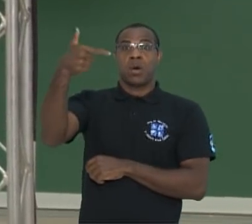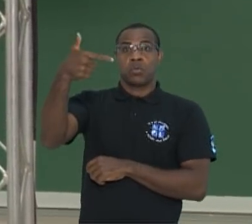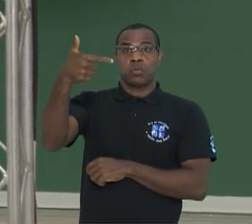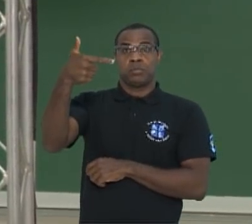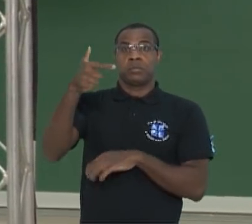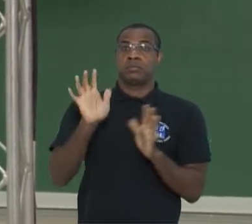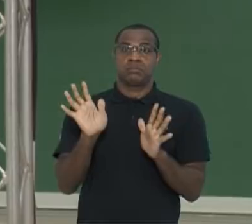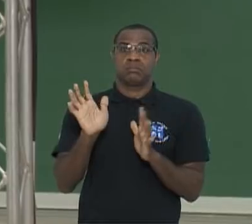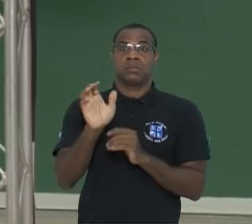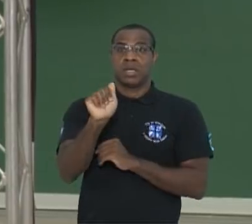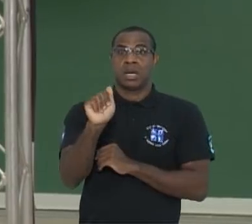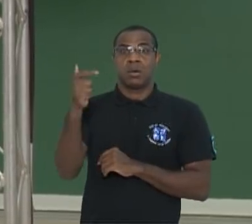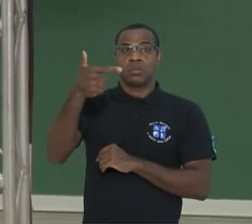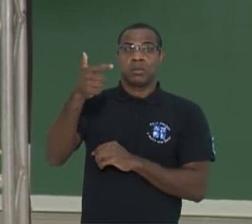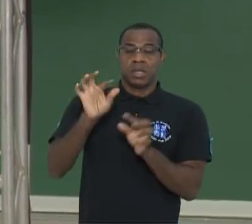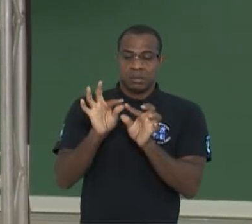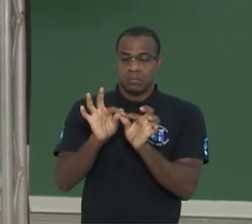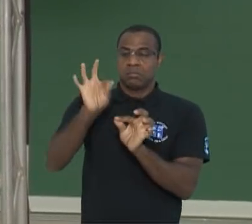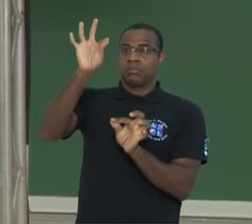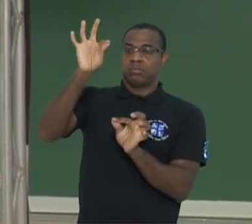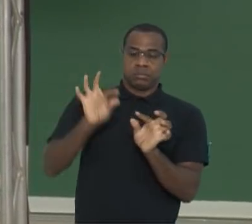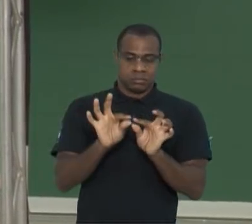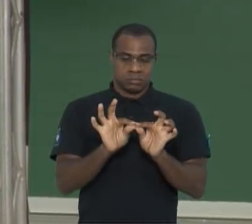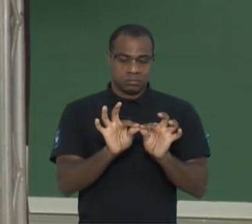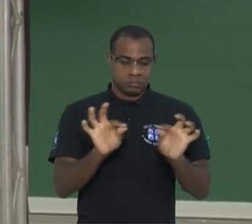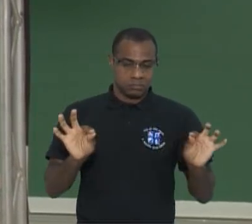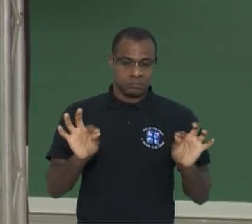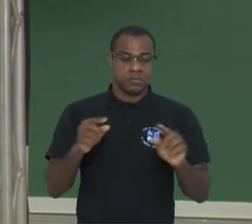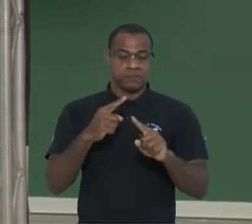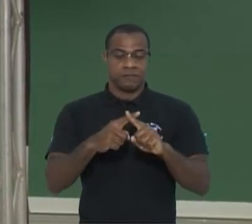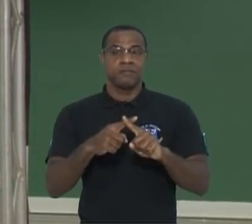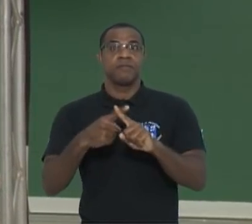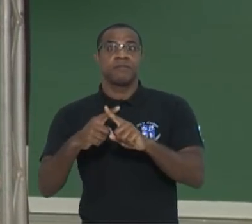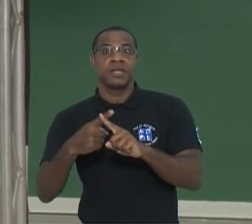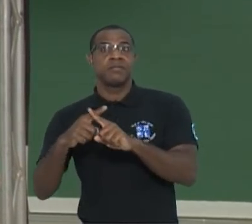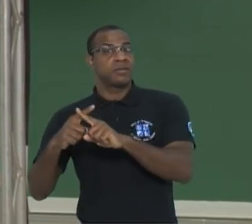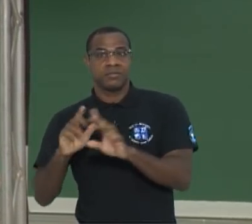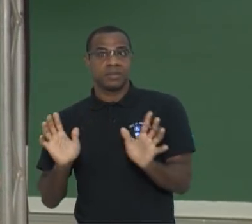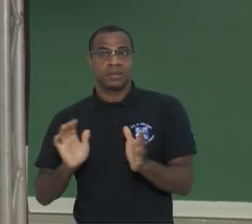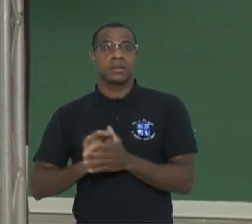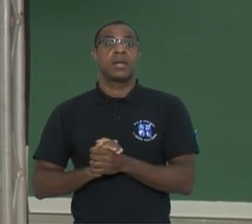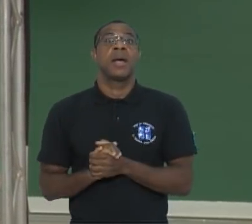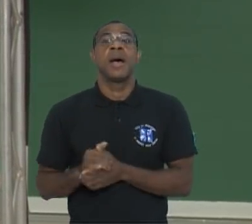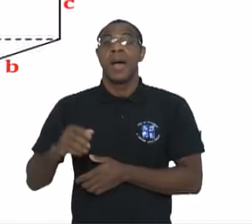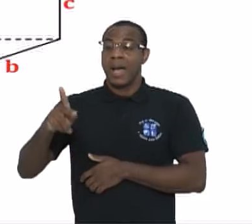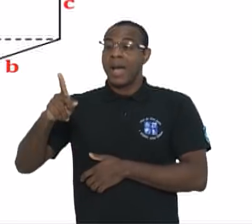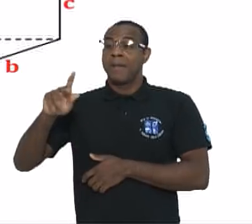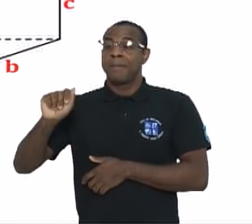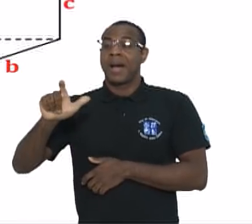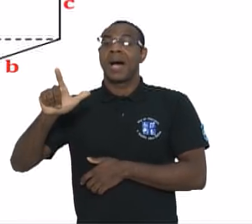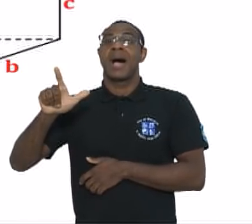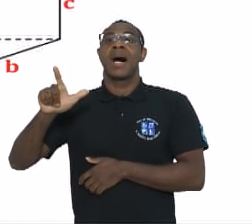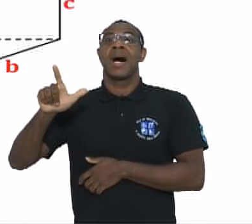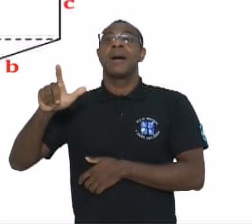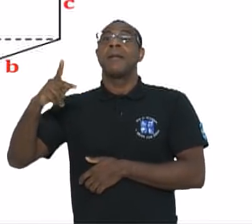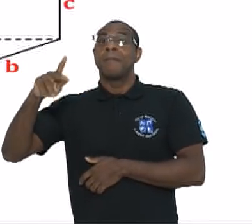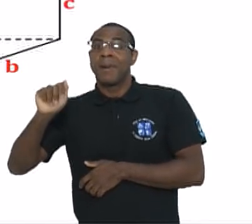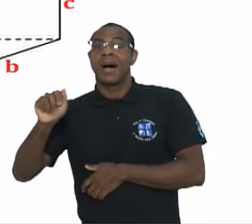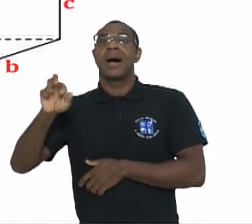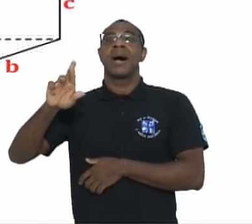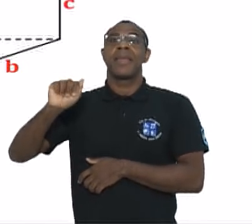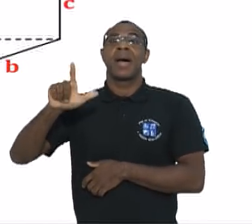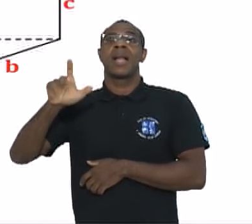comprimento vezes largura e vezes altura. O paralelepípedo é um sólido de 6 faces, sendo